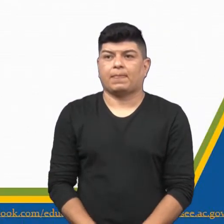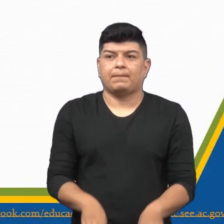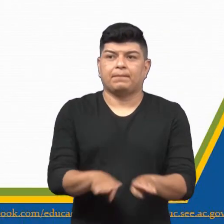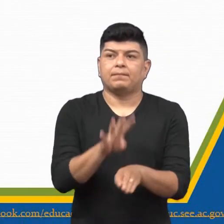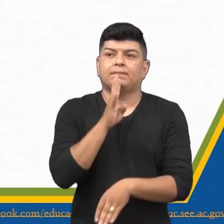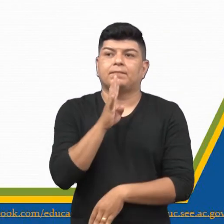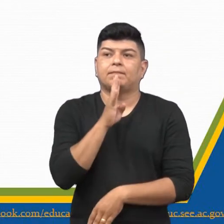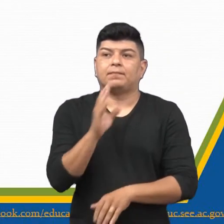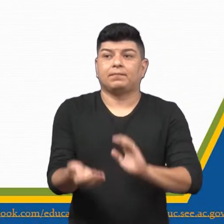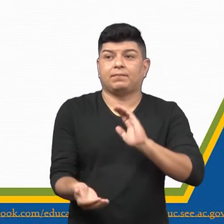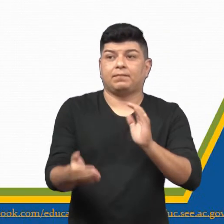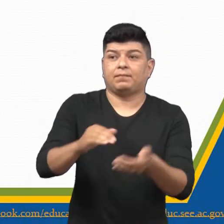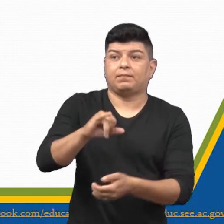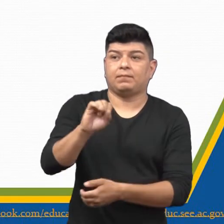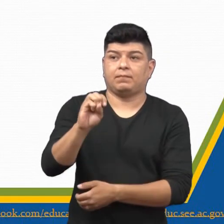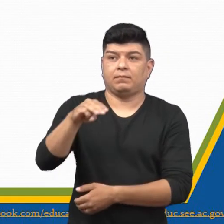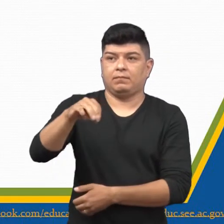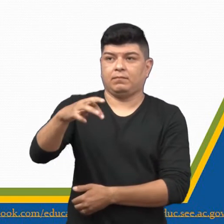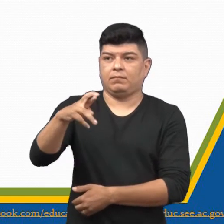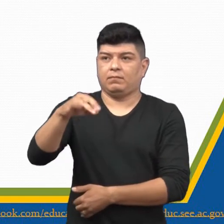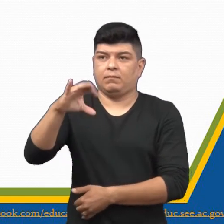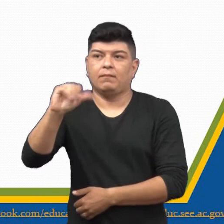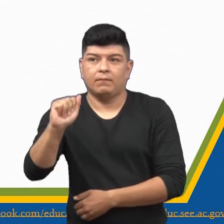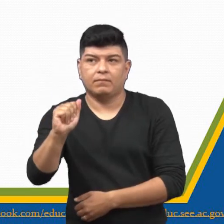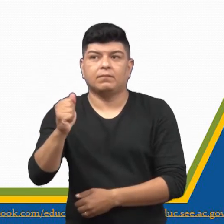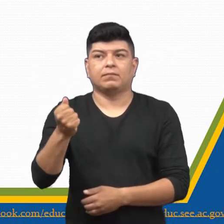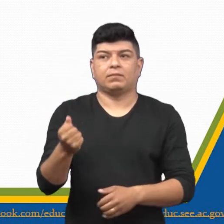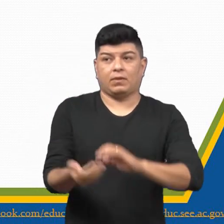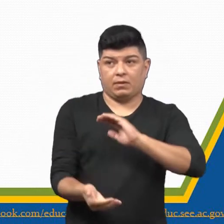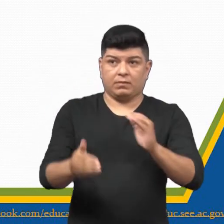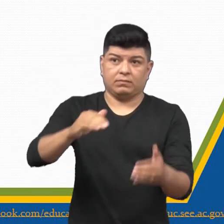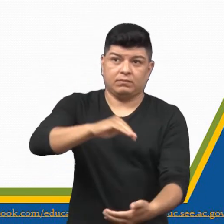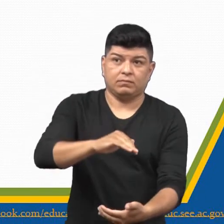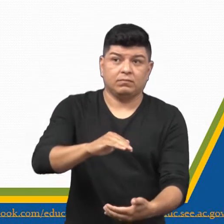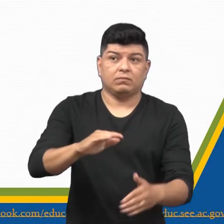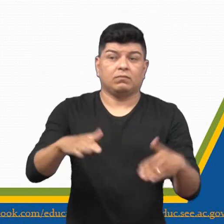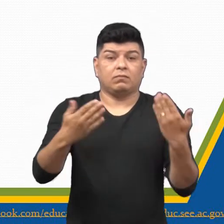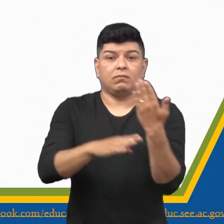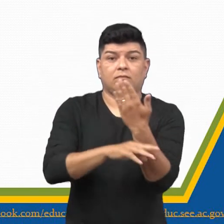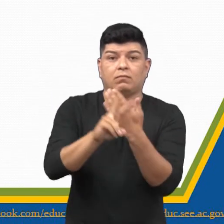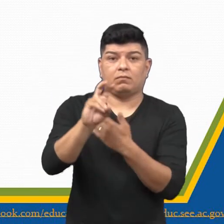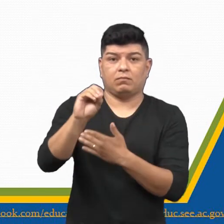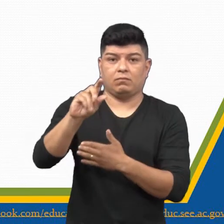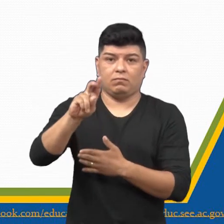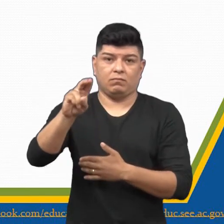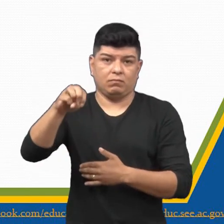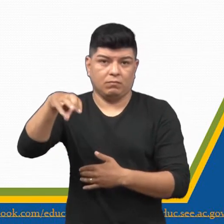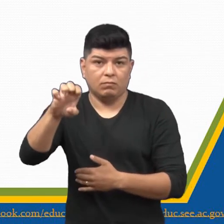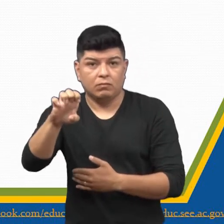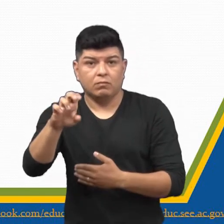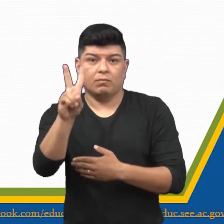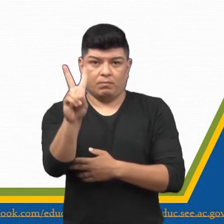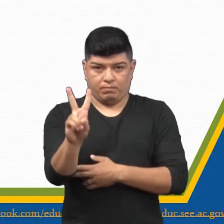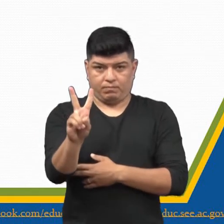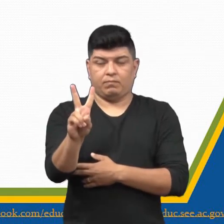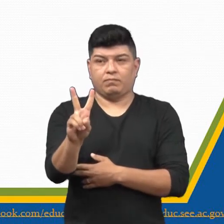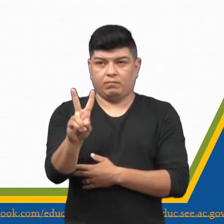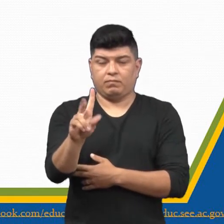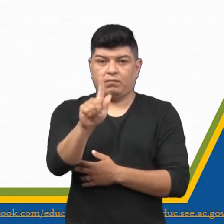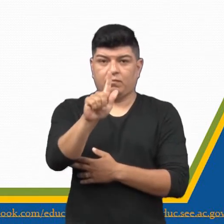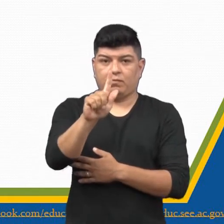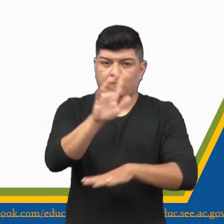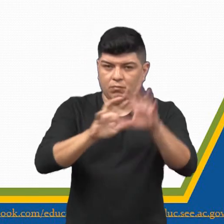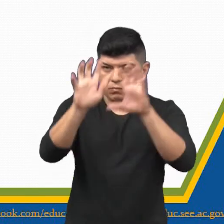Também é conhecida como transformação isométrica. É a transformação na qual o volume V do gás ele